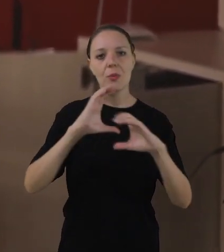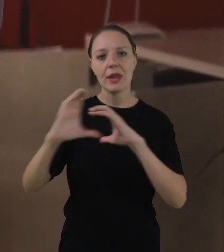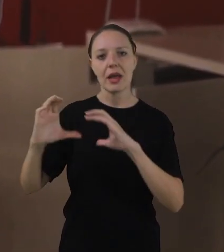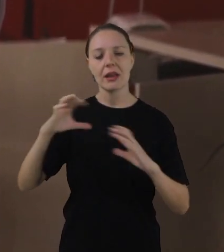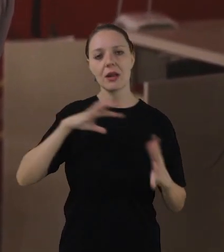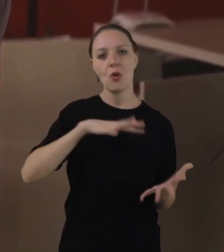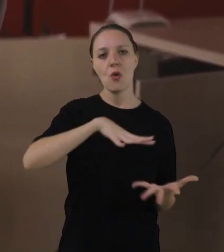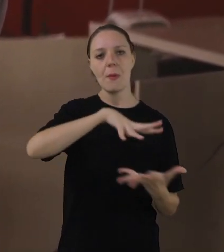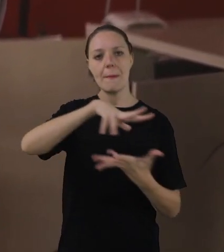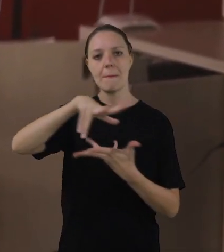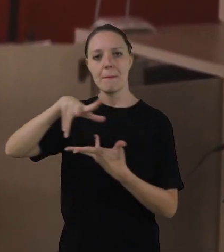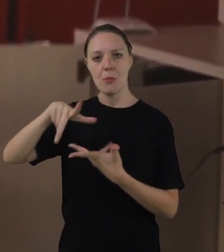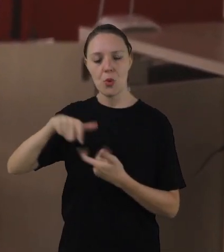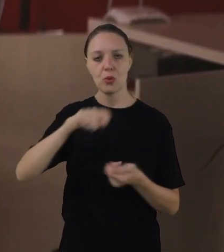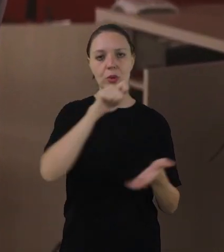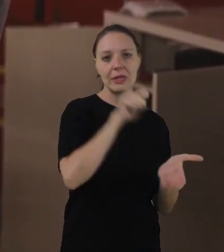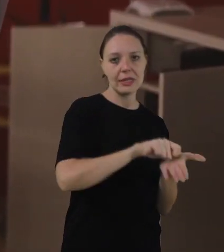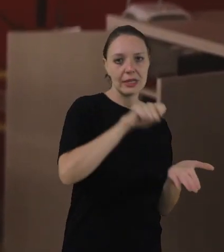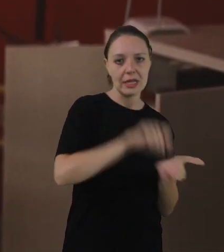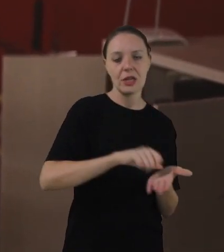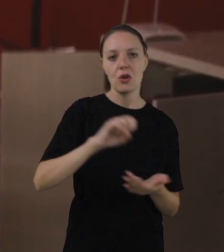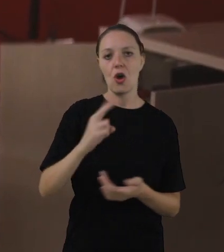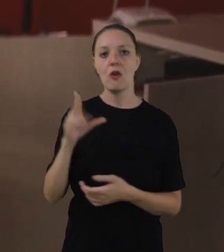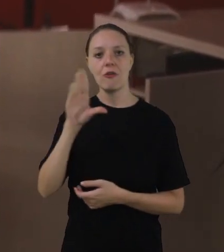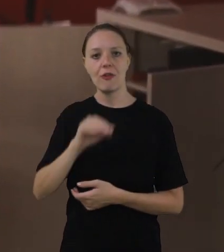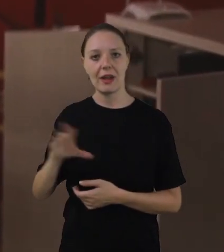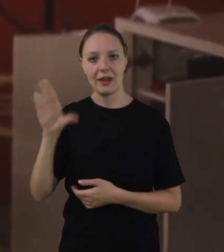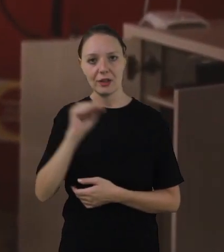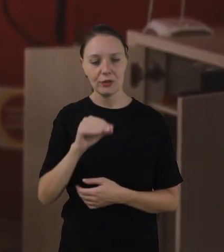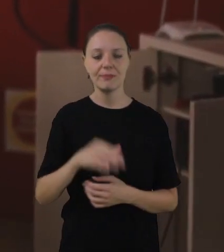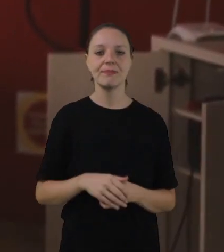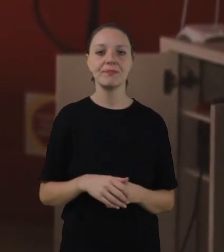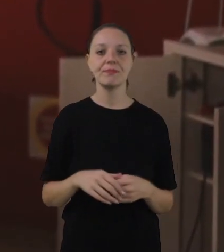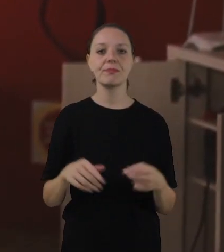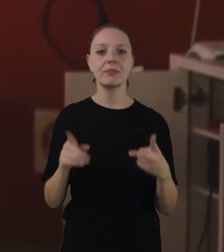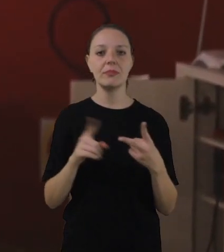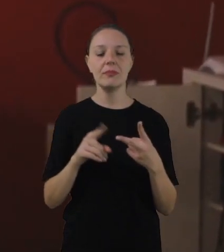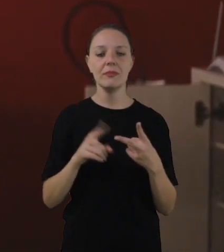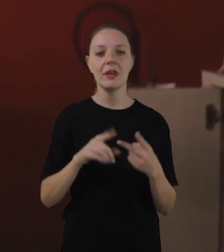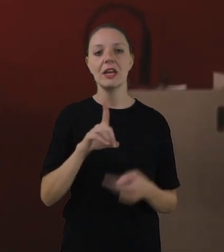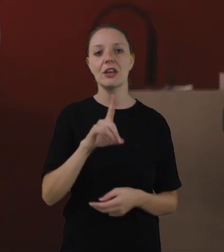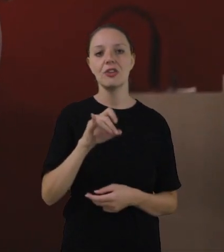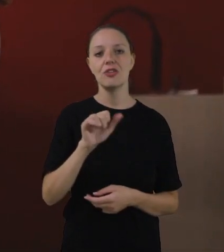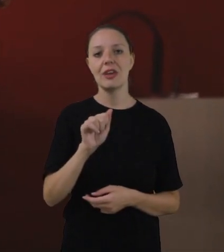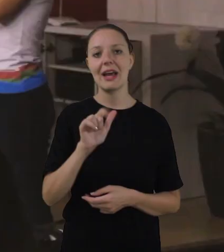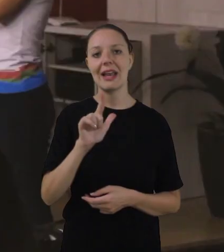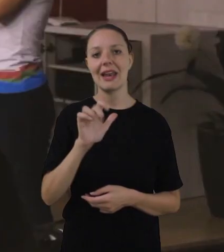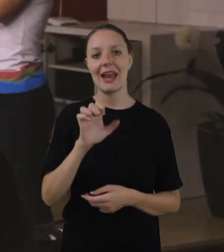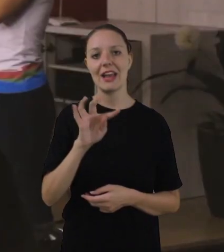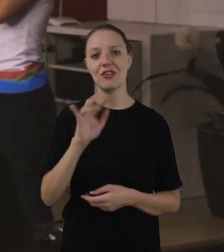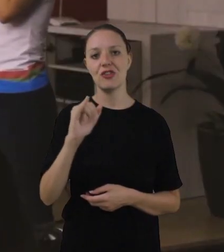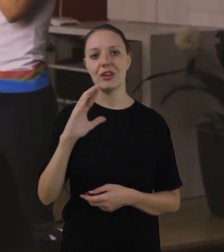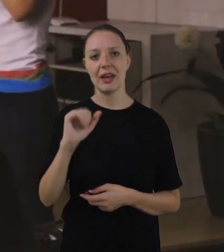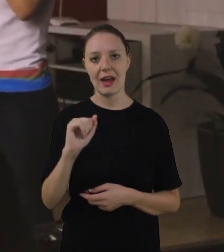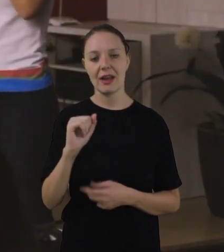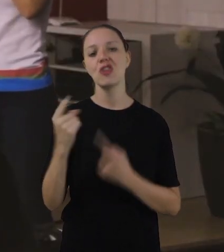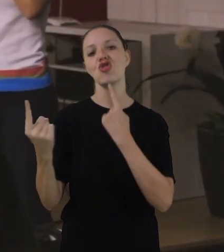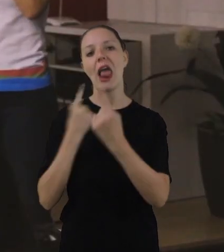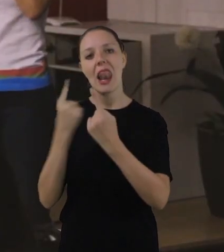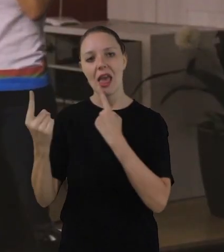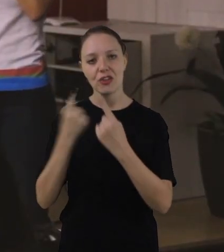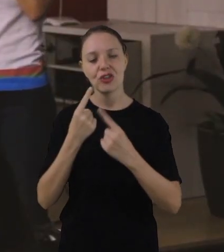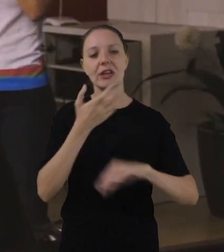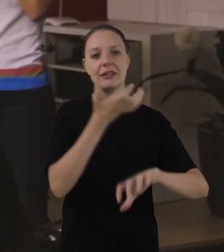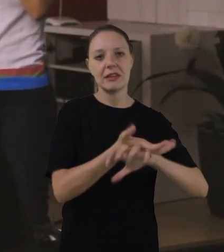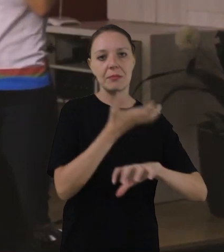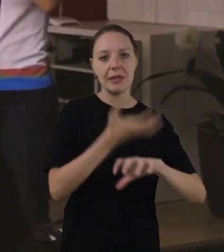e comunicá-lo, seja por falando, seja por escrito. A dialética, para comparar as diferentes percepções e